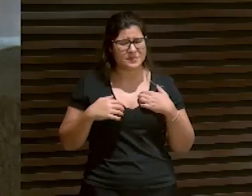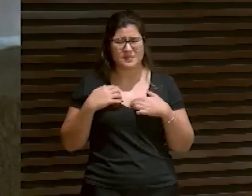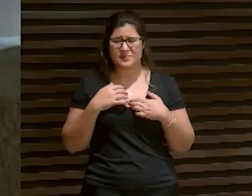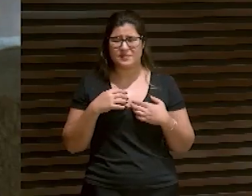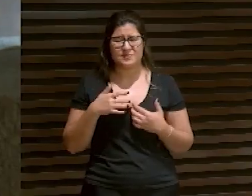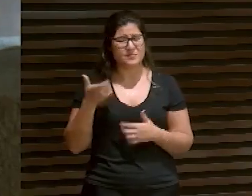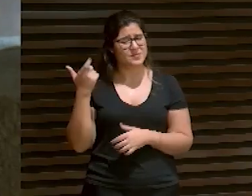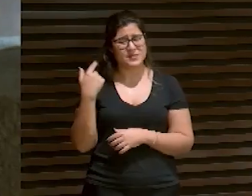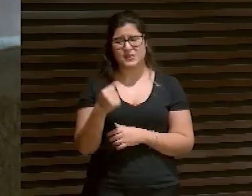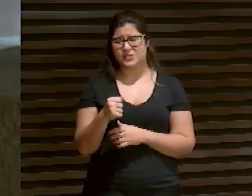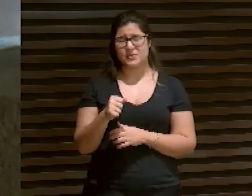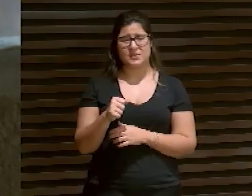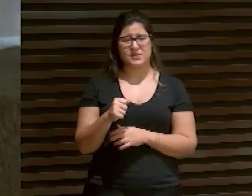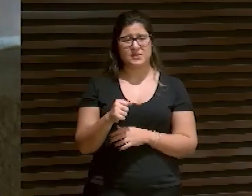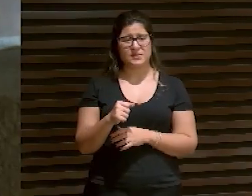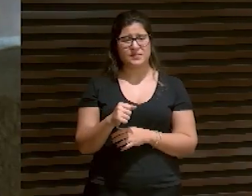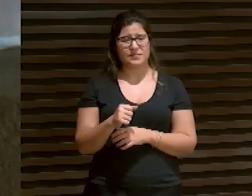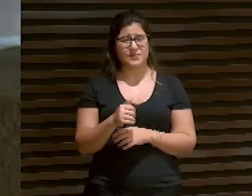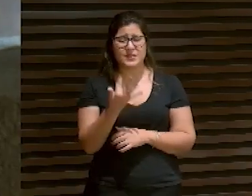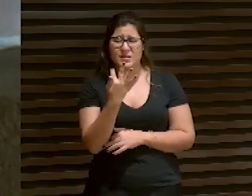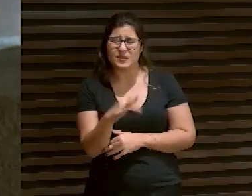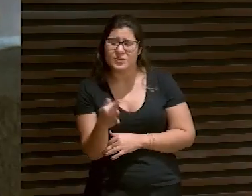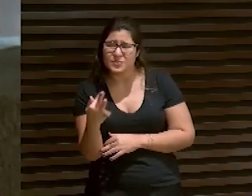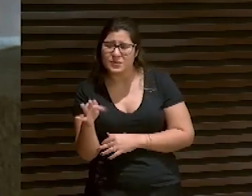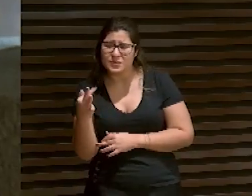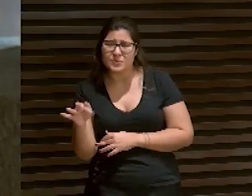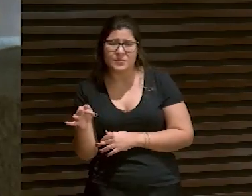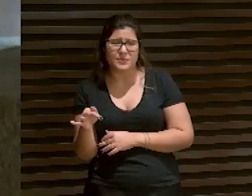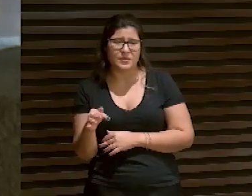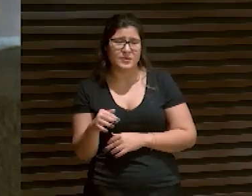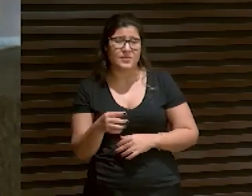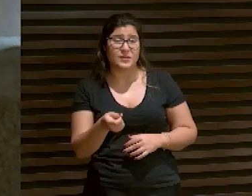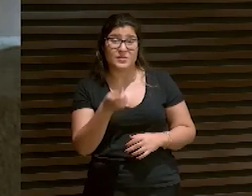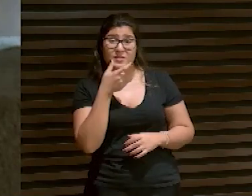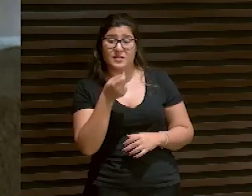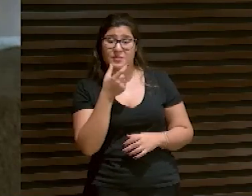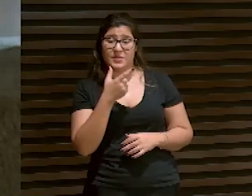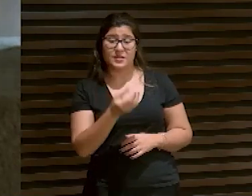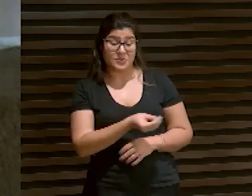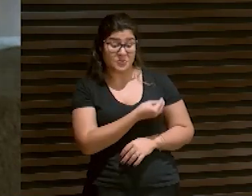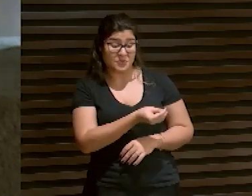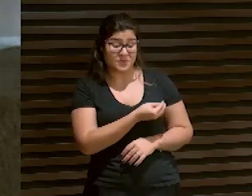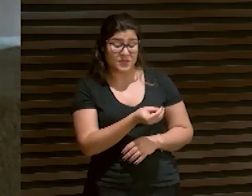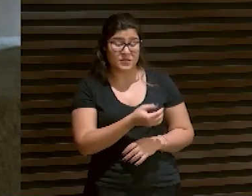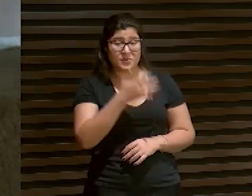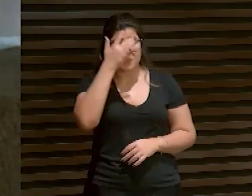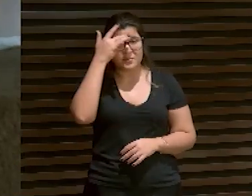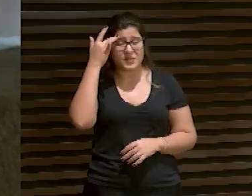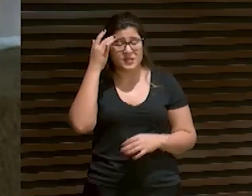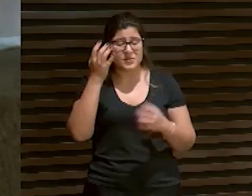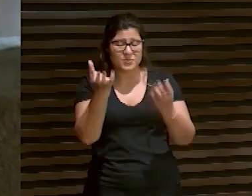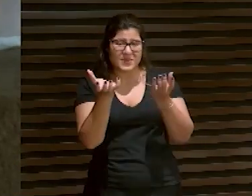dor, mas os aparelhos a mantêm vivo, o remédio a mantém vivo, e ela quer morrer e não consegue.